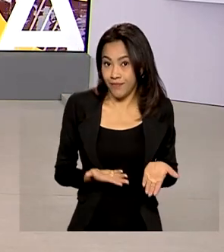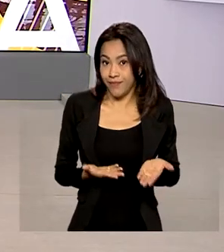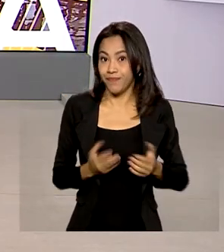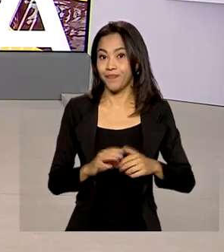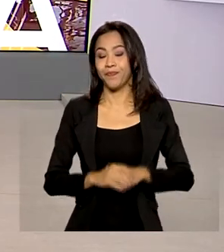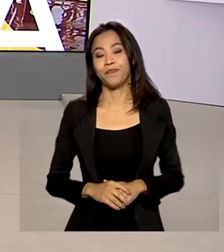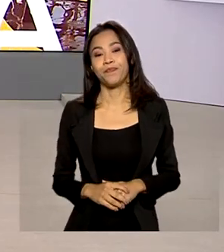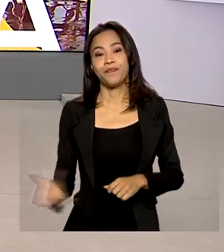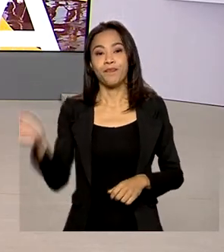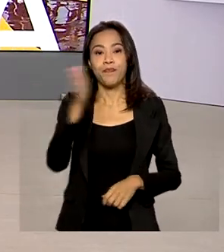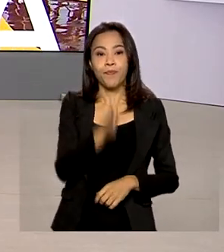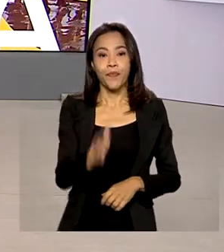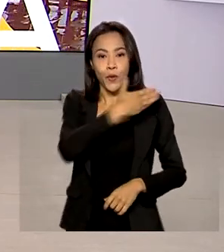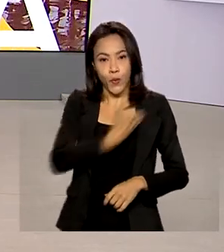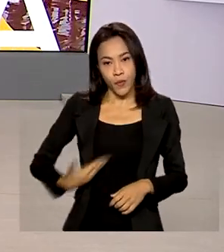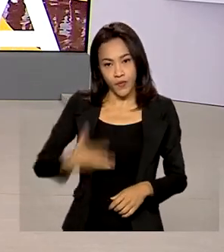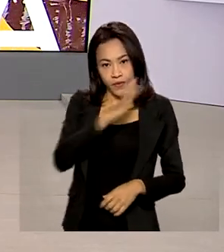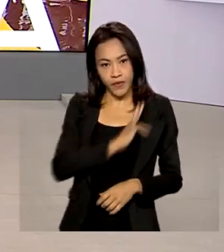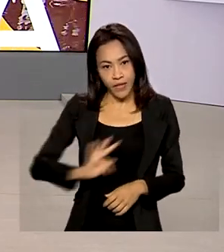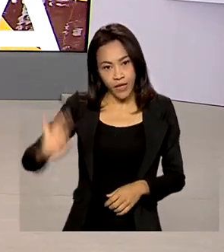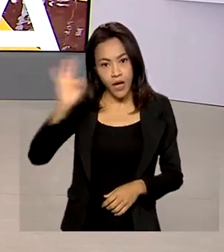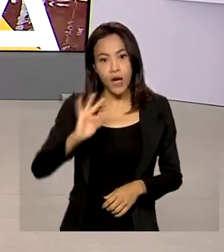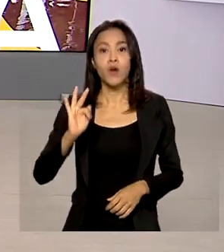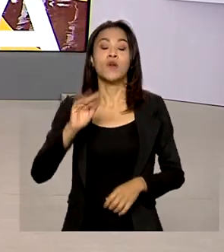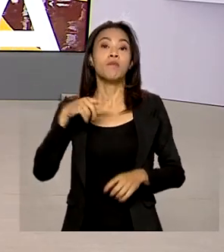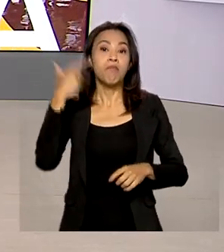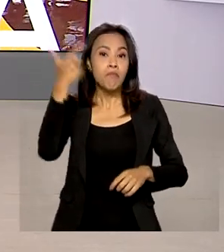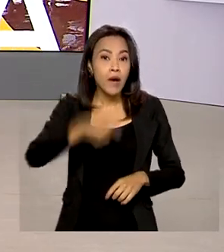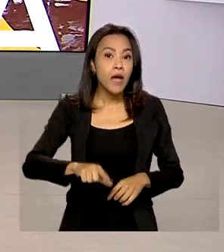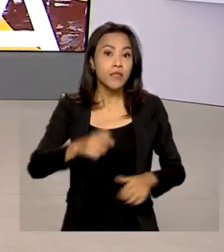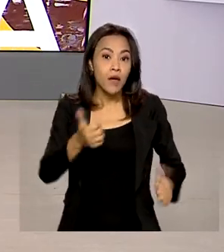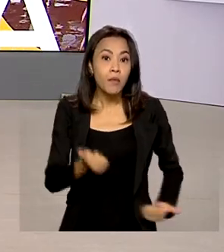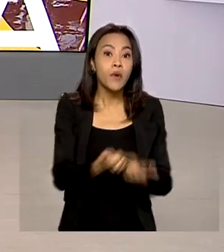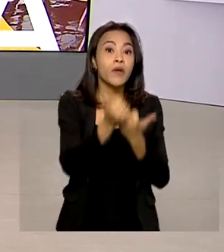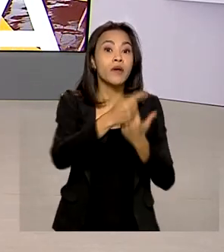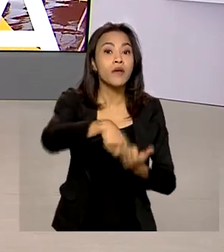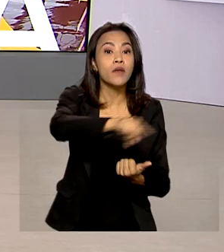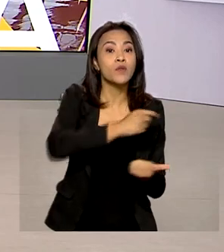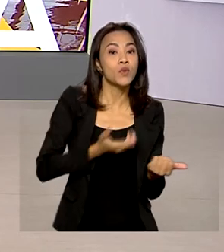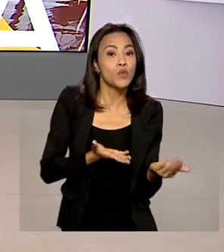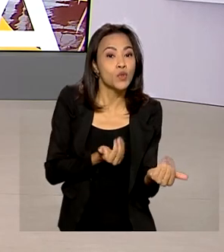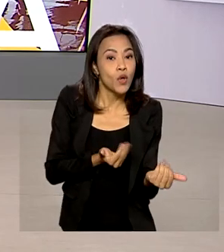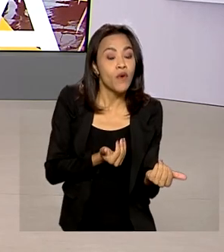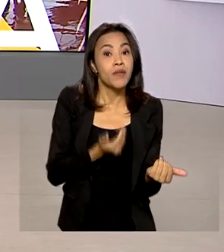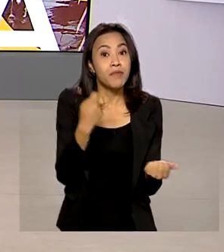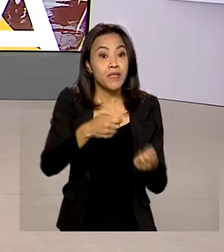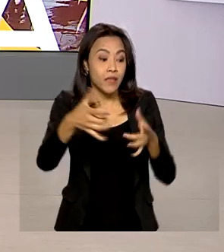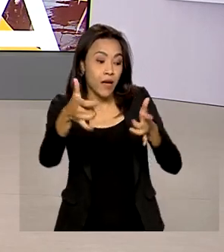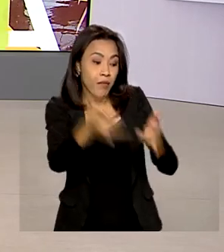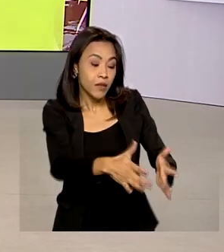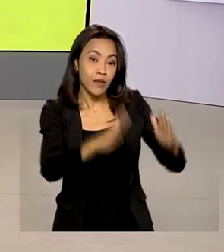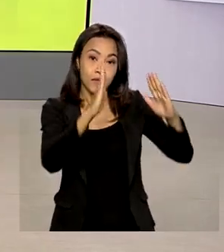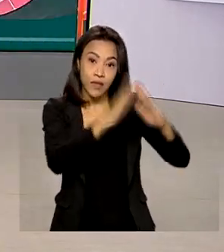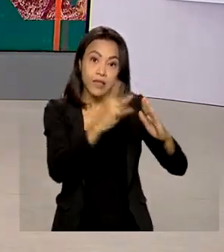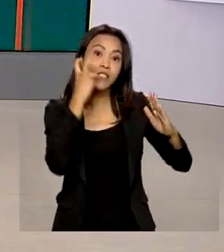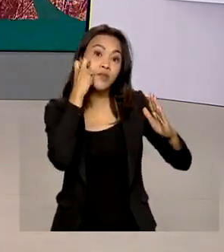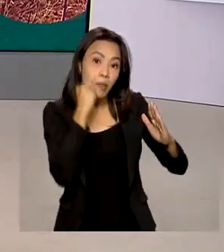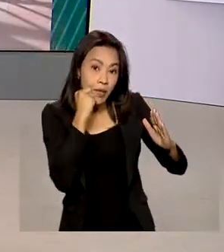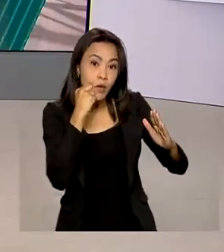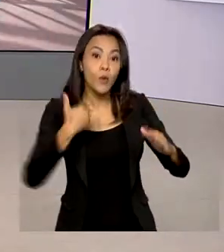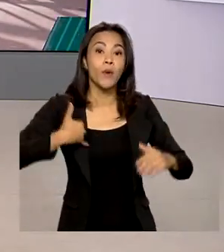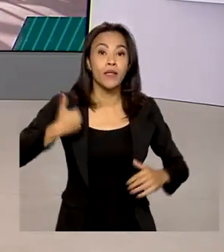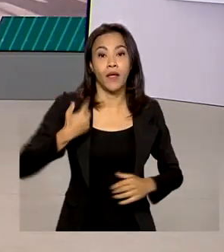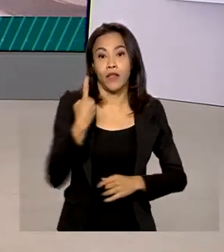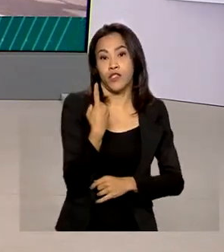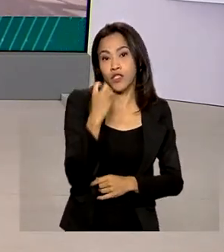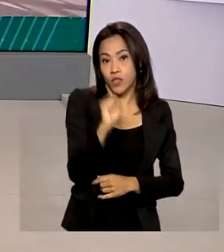O governo federal vem reforçando as medidas de proteção a jovens que precisam deixar os abrigos ao completarem 18 anos. Em